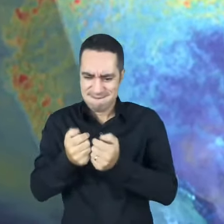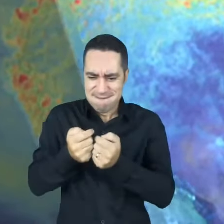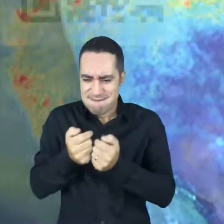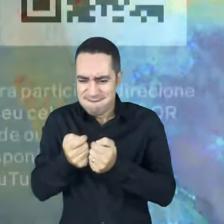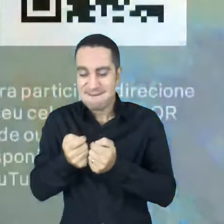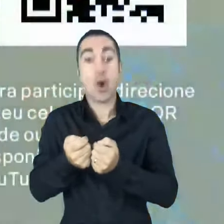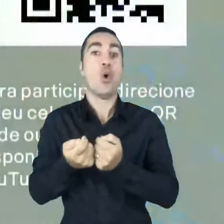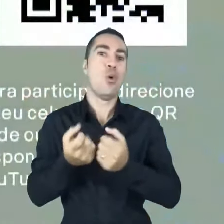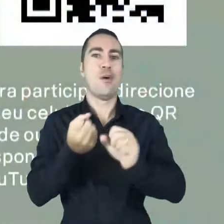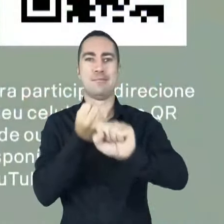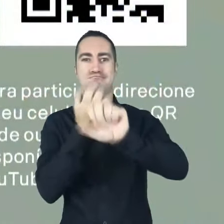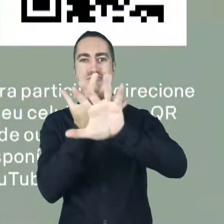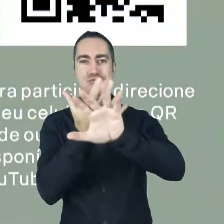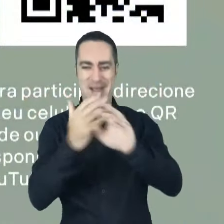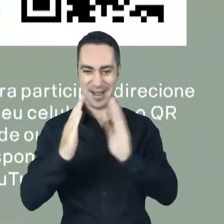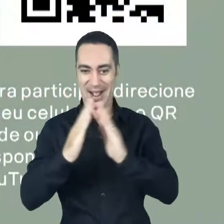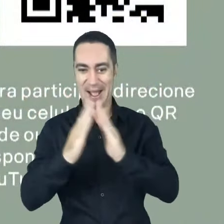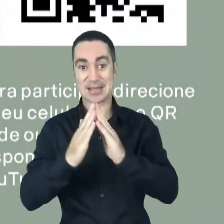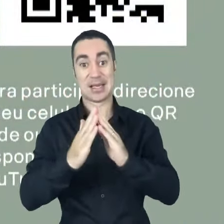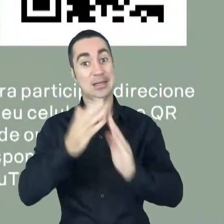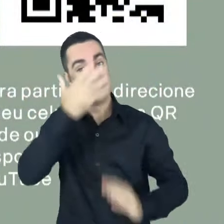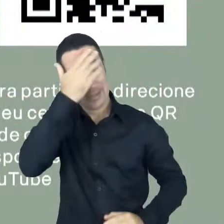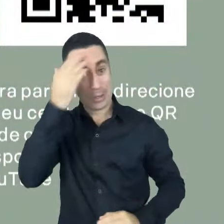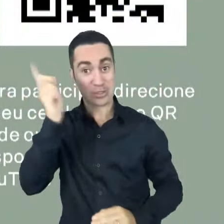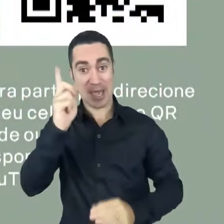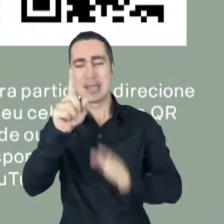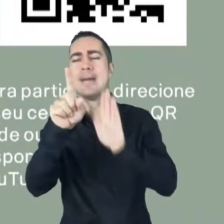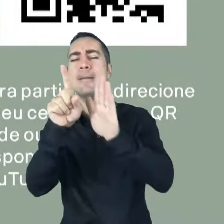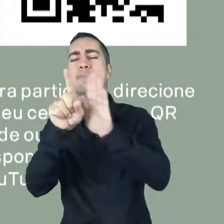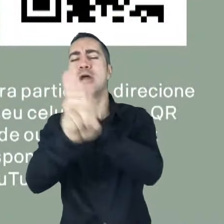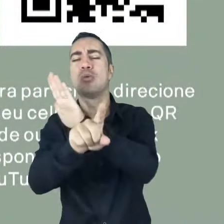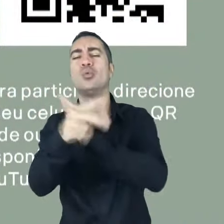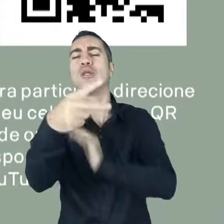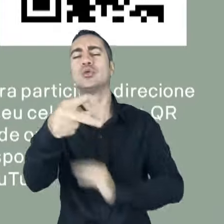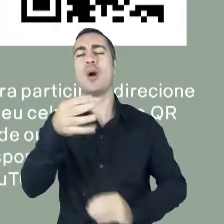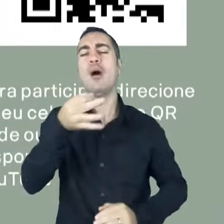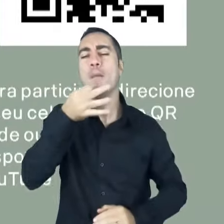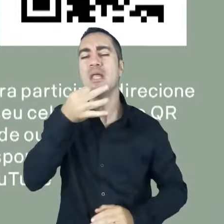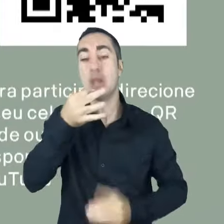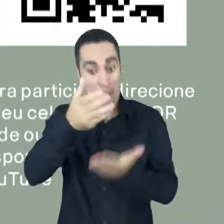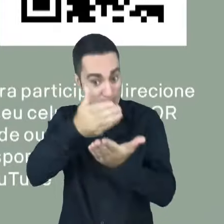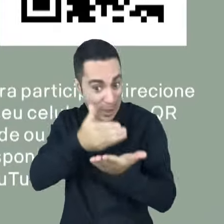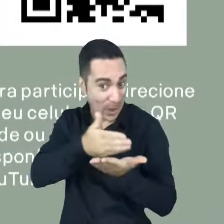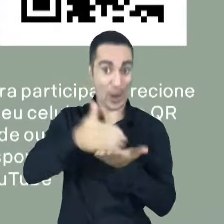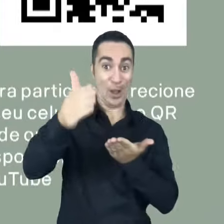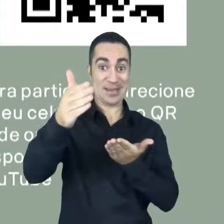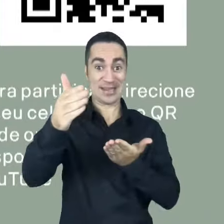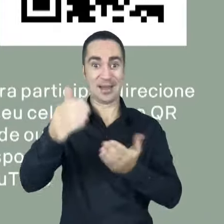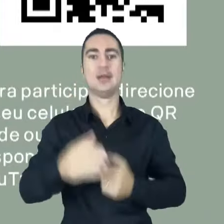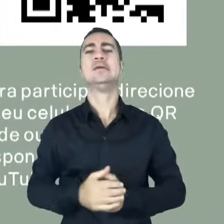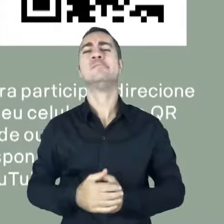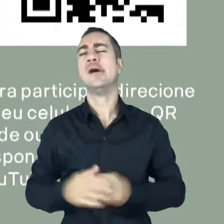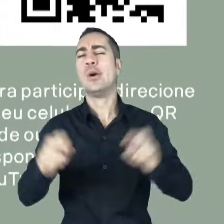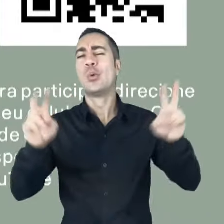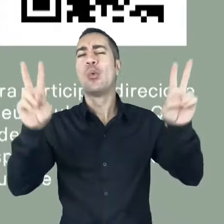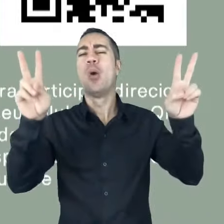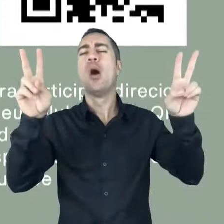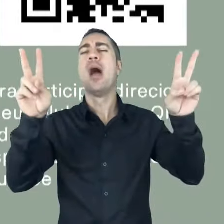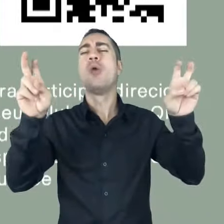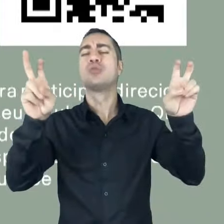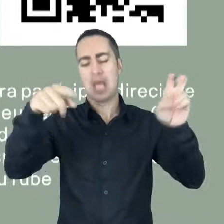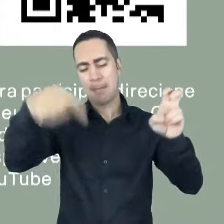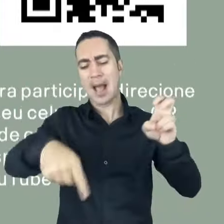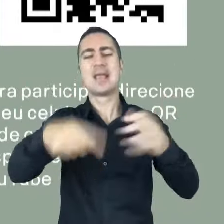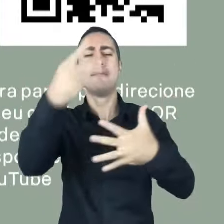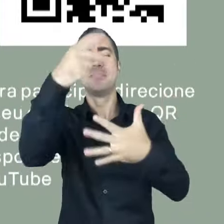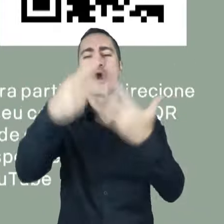não esqueça de responder. A gente quer saber, para já entrar no clima, qual é o tema da sustentabilidade que